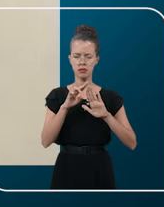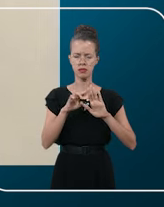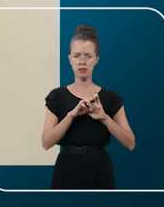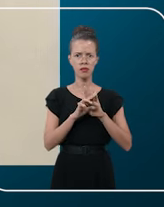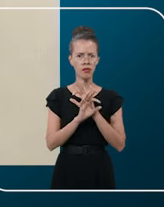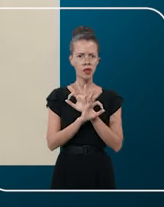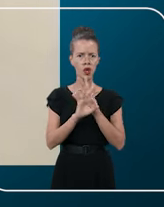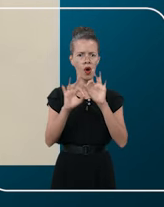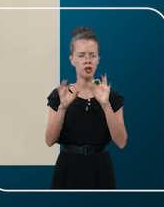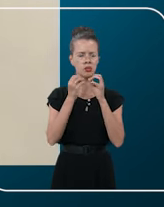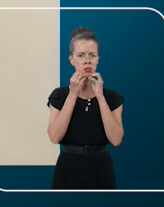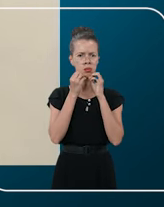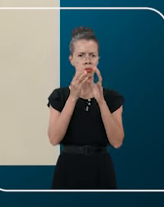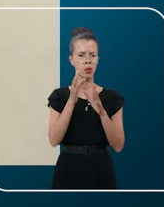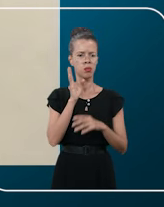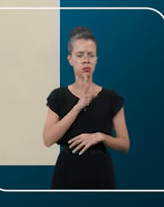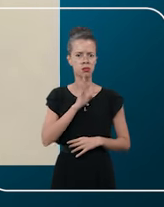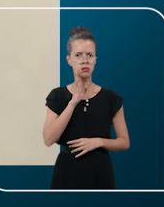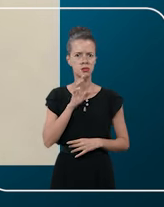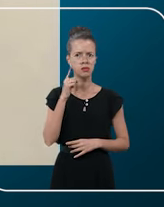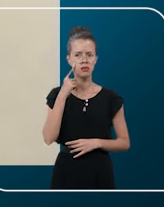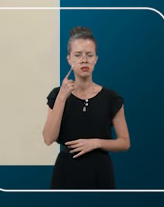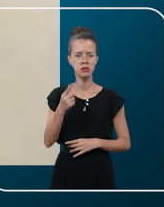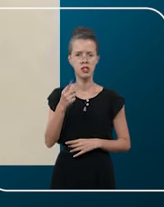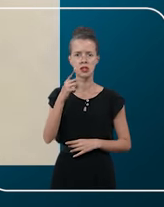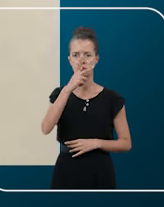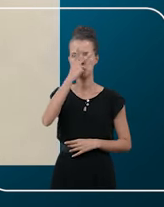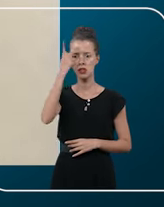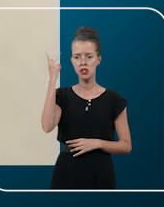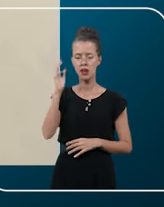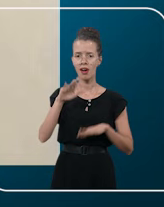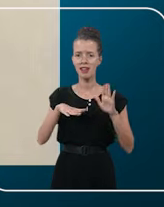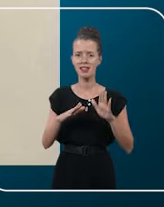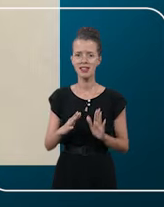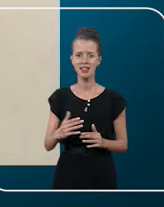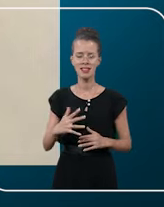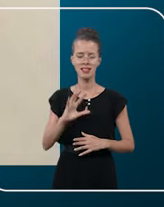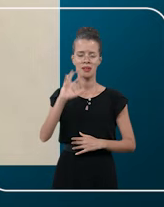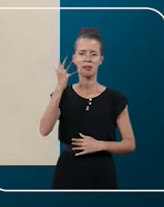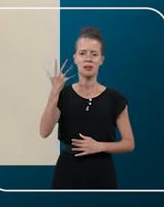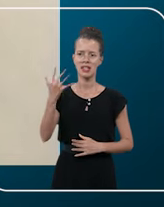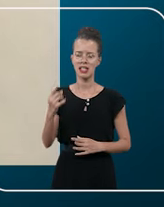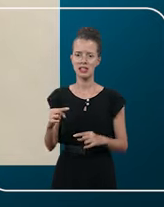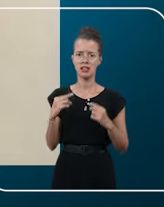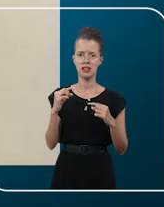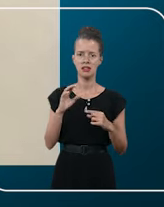interessante ainda para as pessoas que forem vítimas nessas situações específicas.